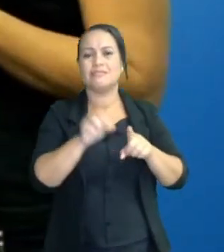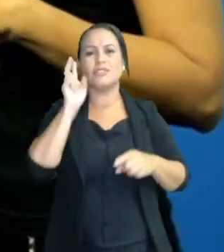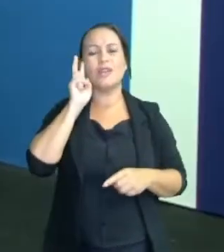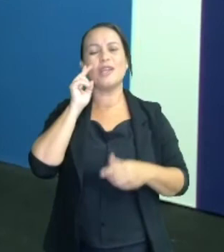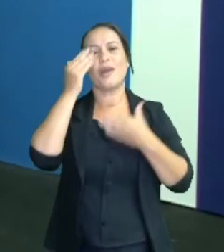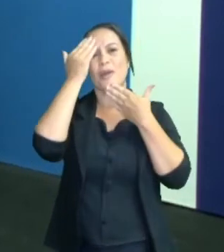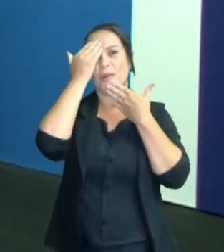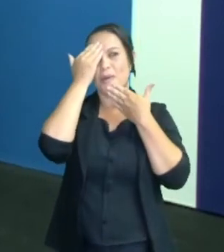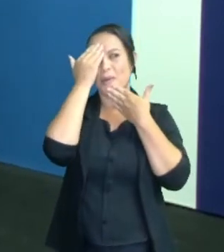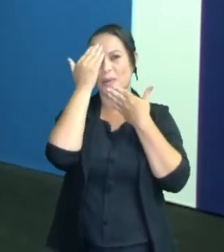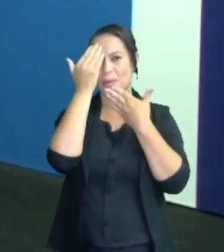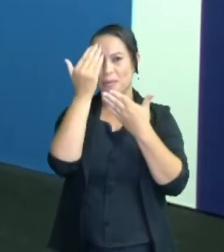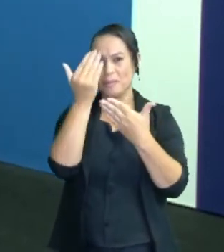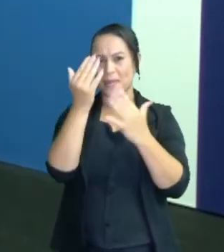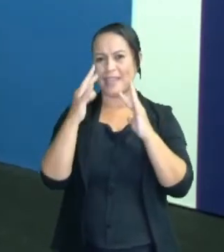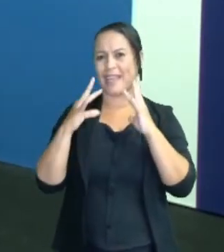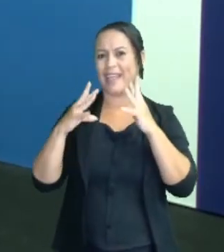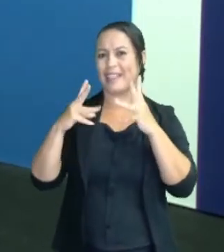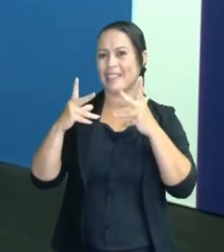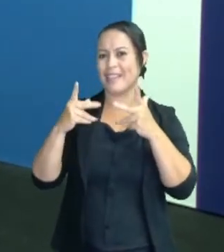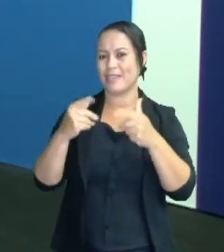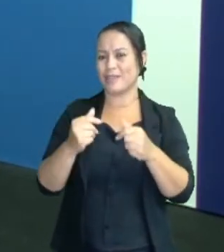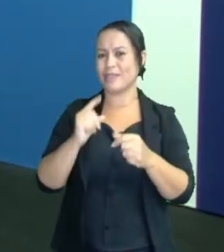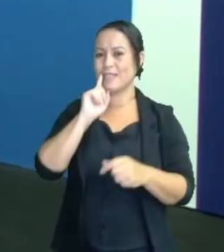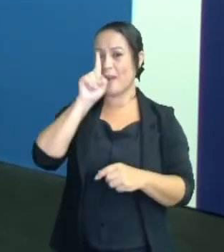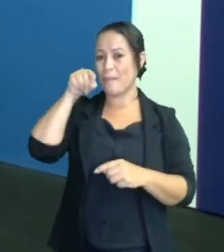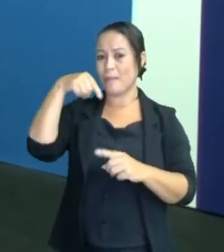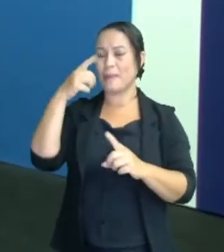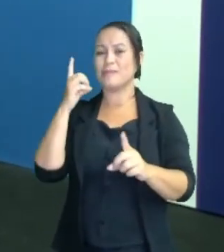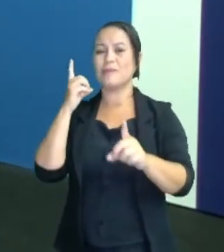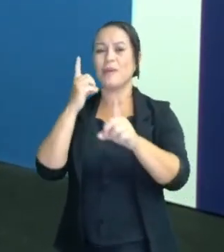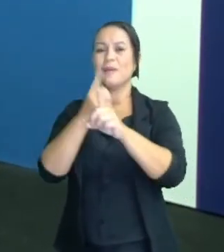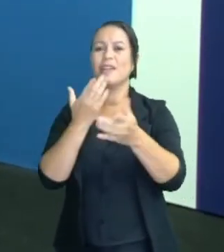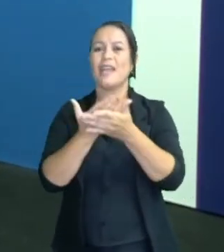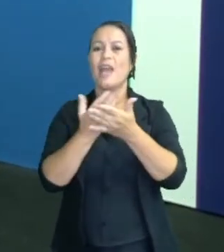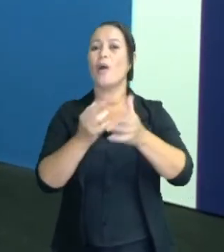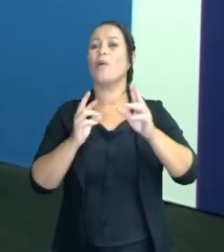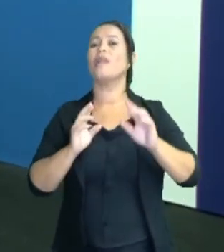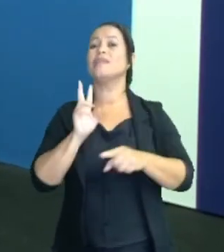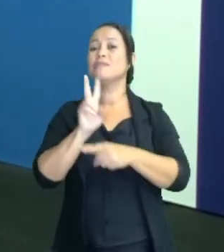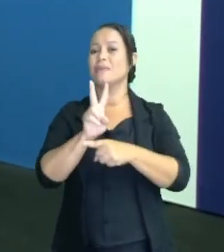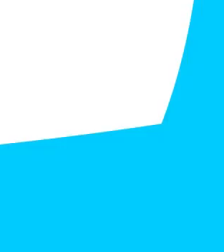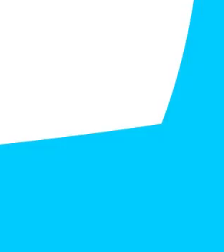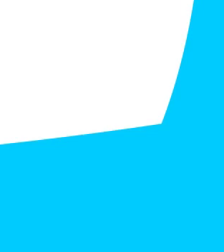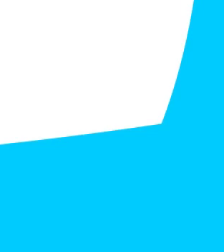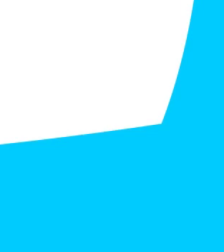Obrigada a todos e até a próxima aula e se cuidem!